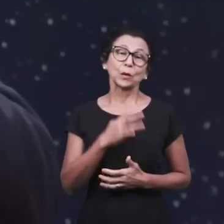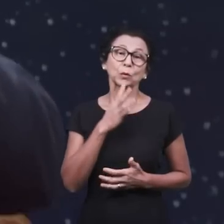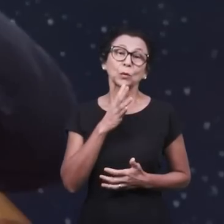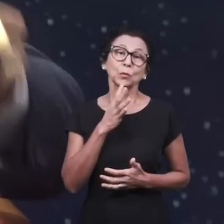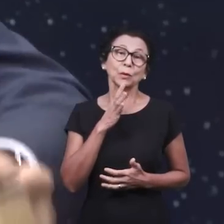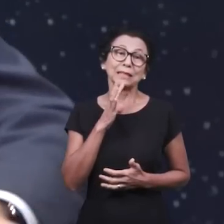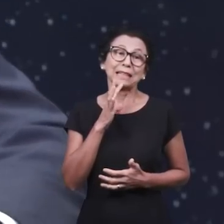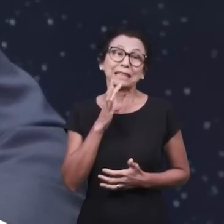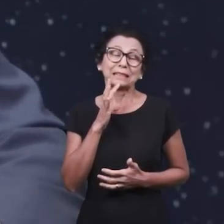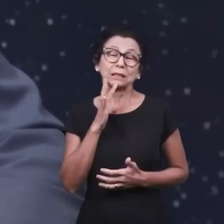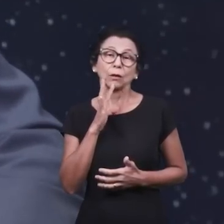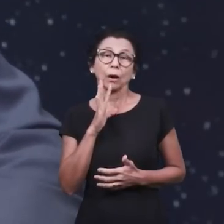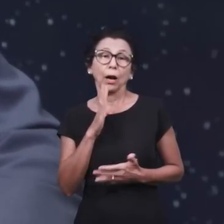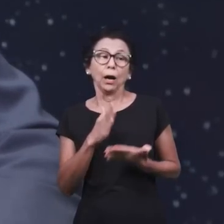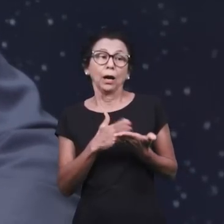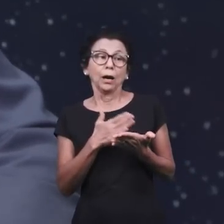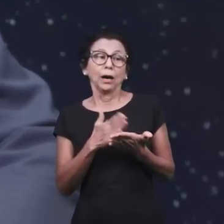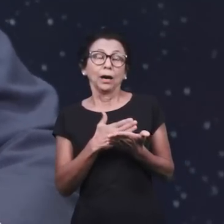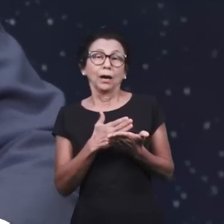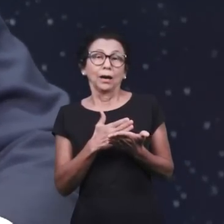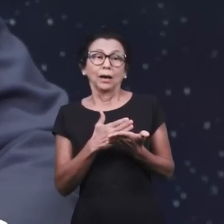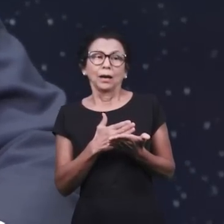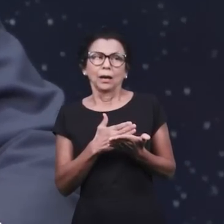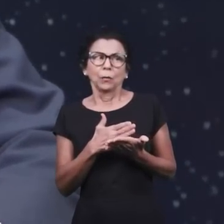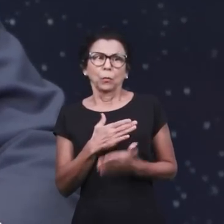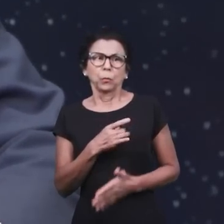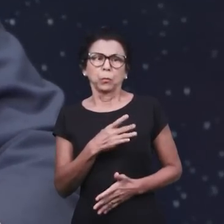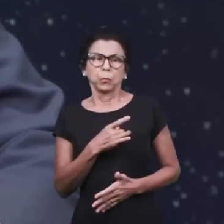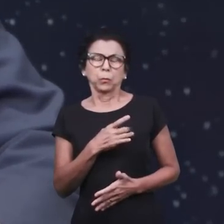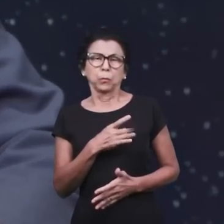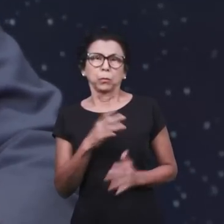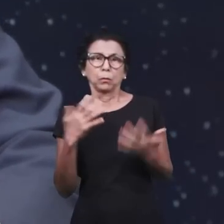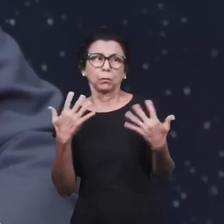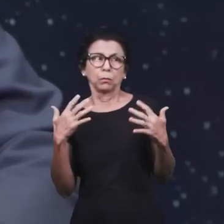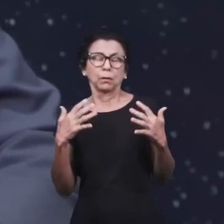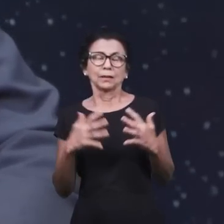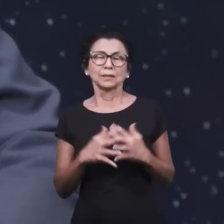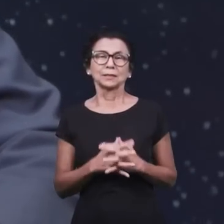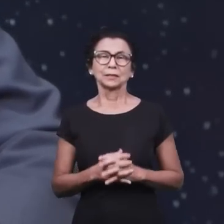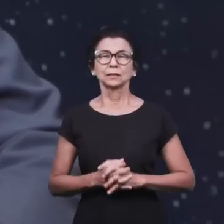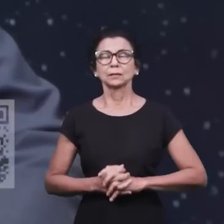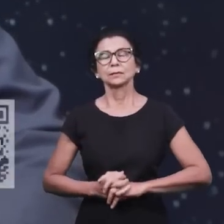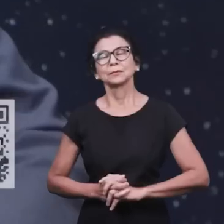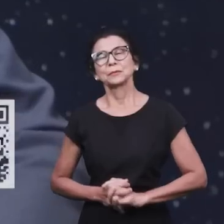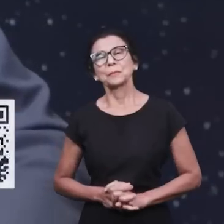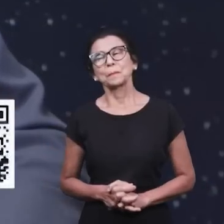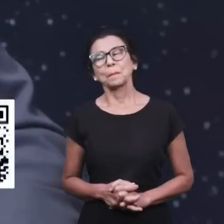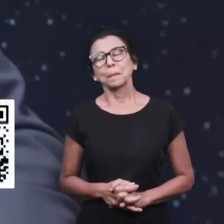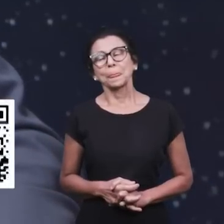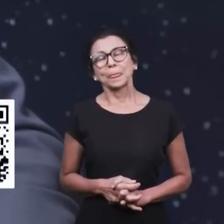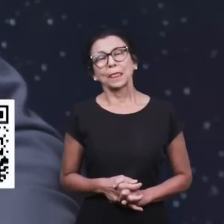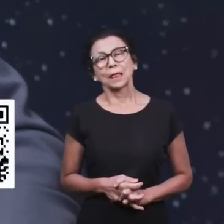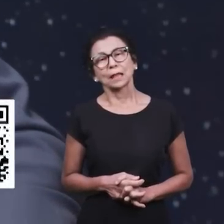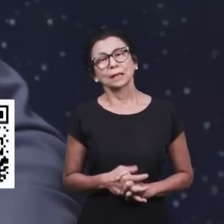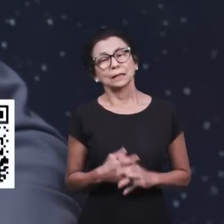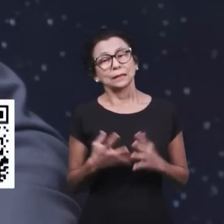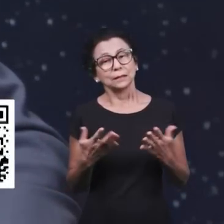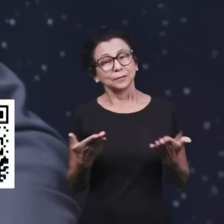algo aterrorizante. Na verdade, é claro que para